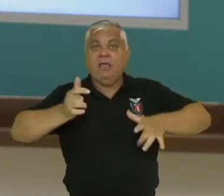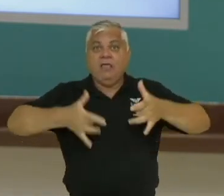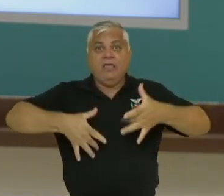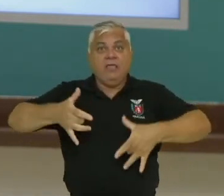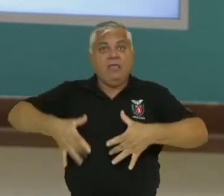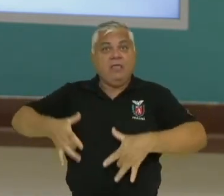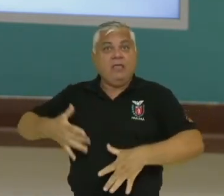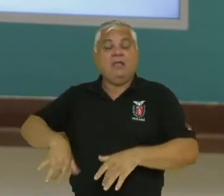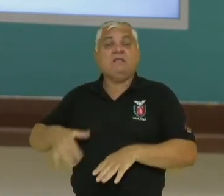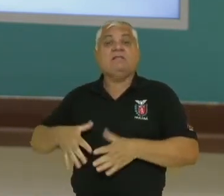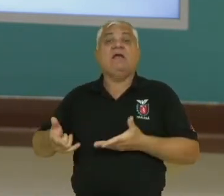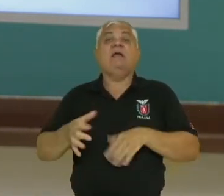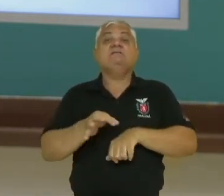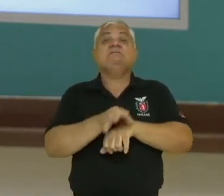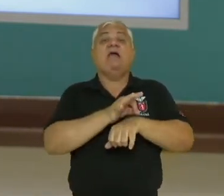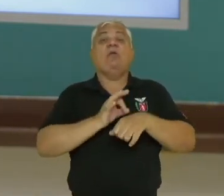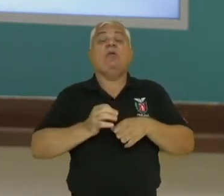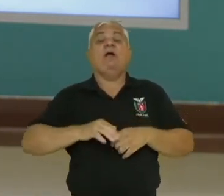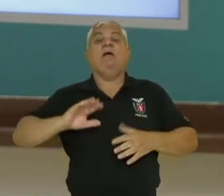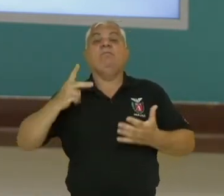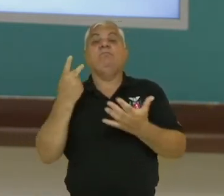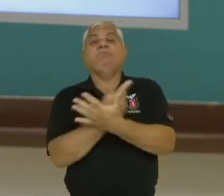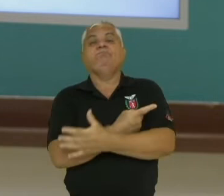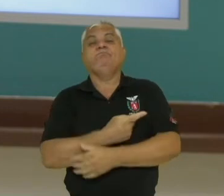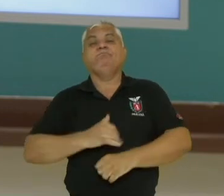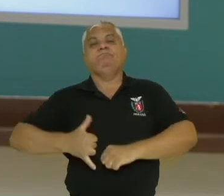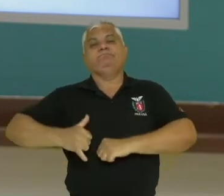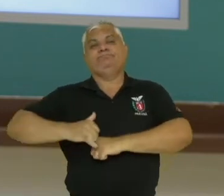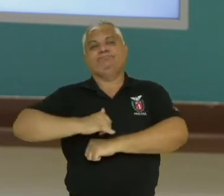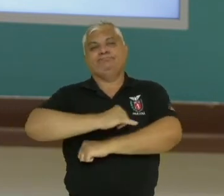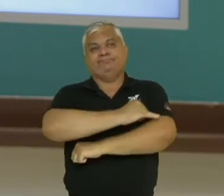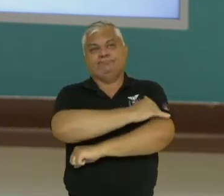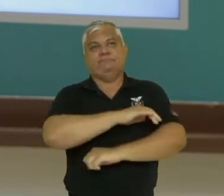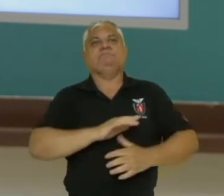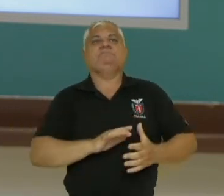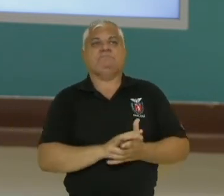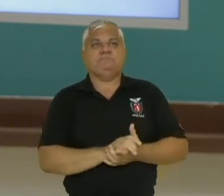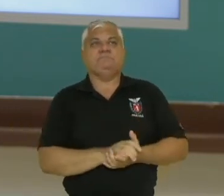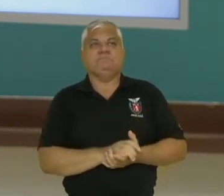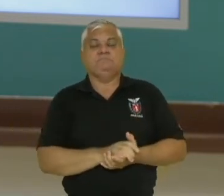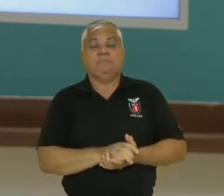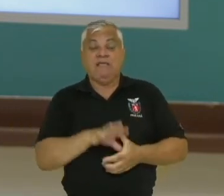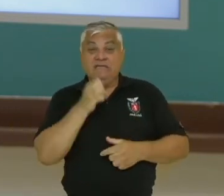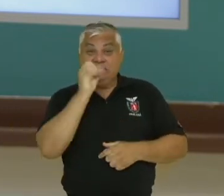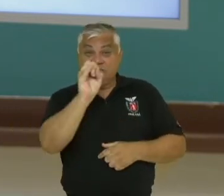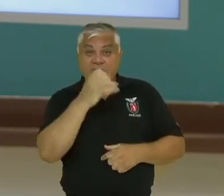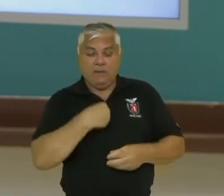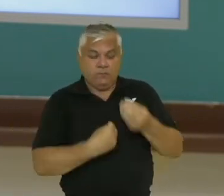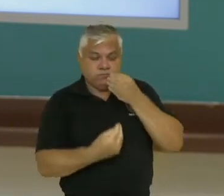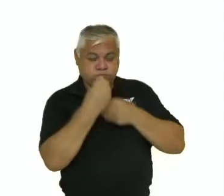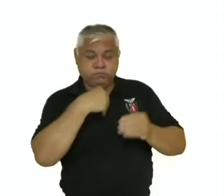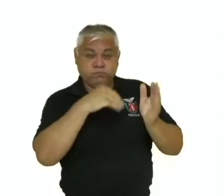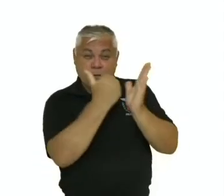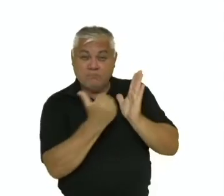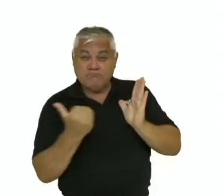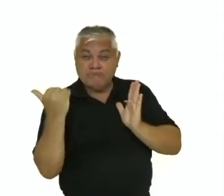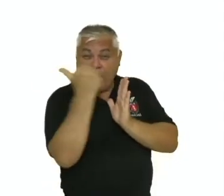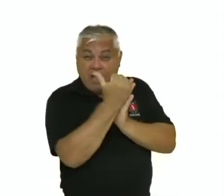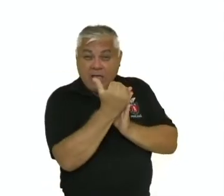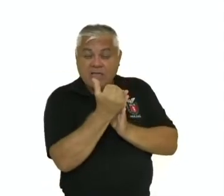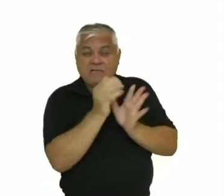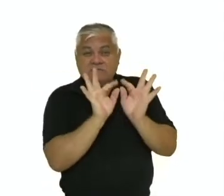vai dando esse aspecto e a característica de engordar a pessoa. O consumo excessivo de carboidratos simples,